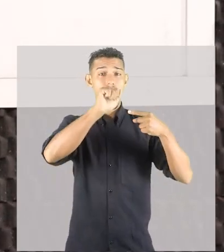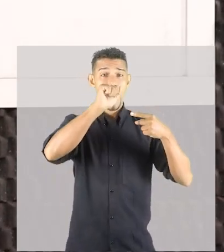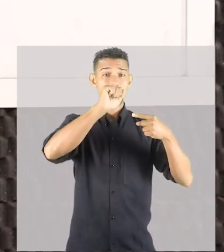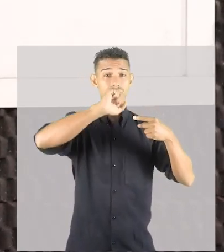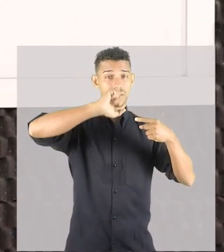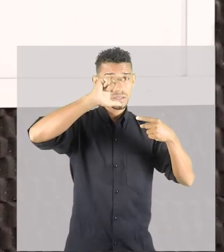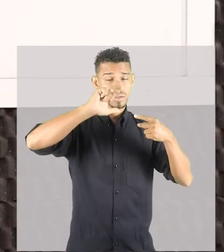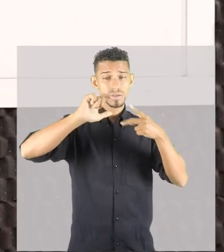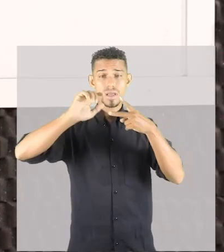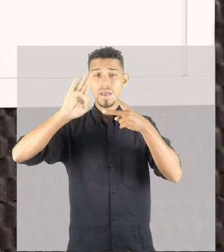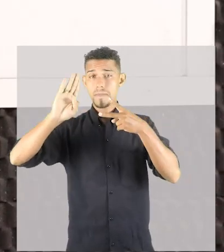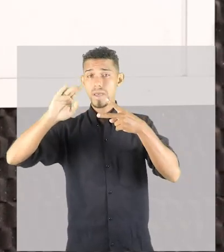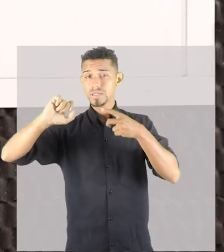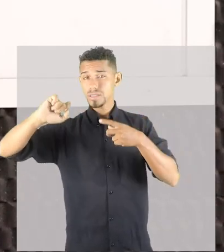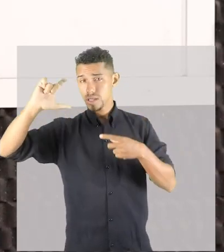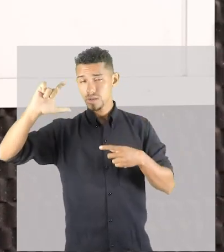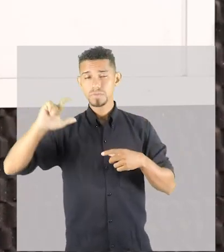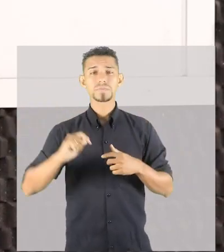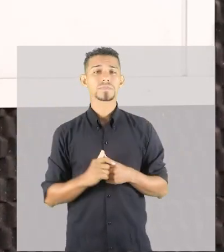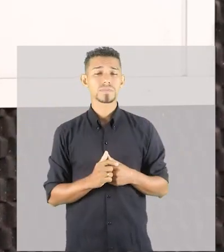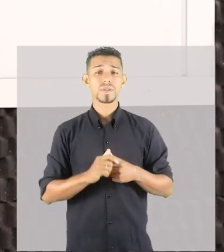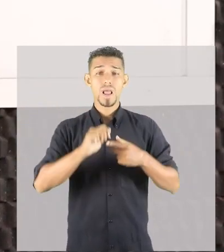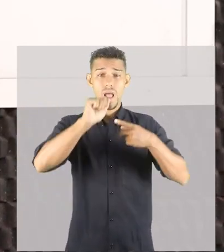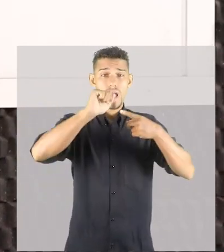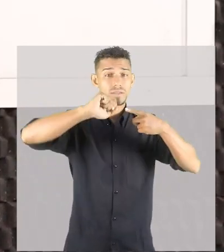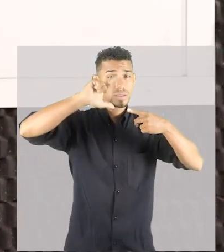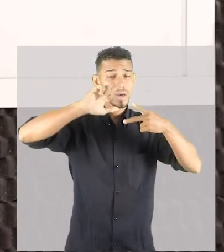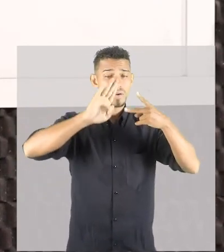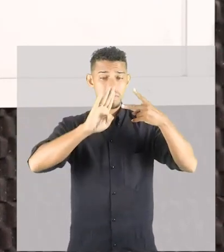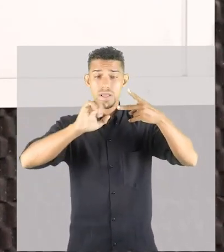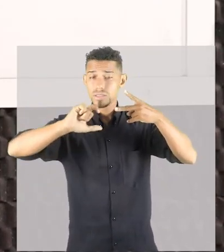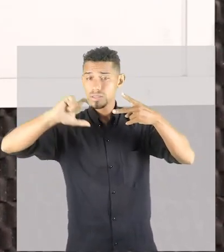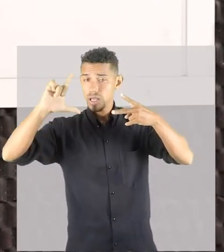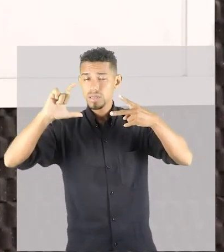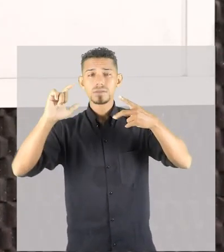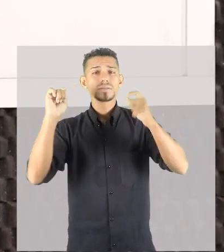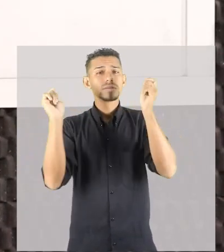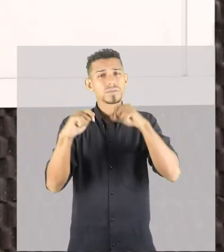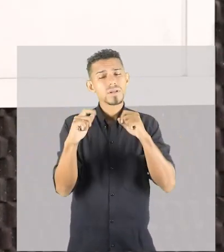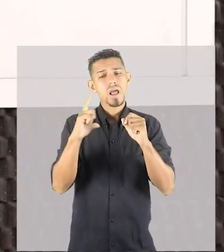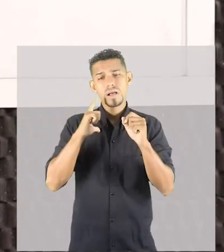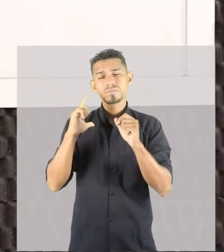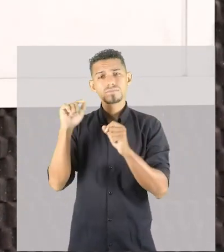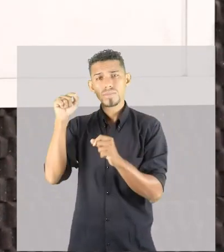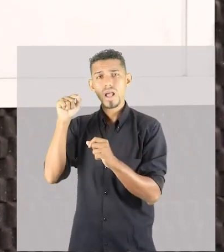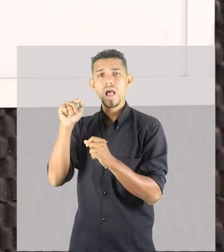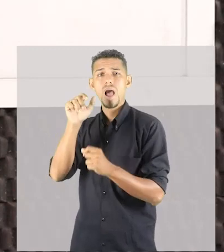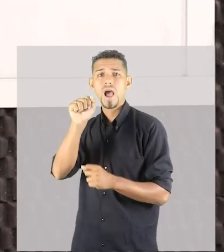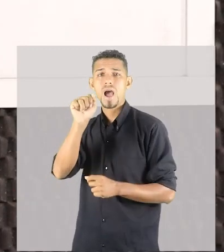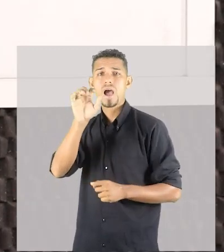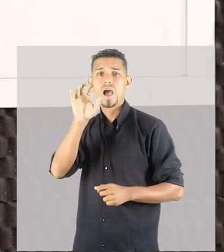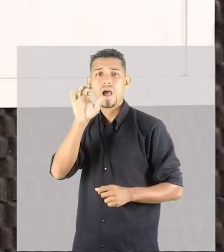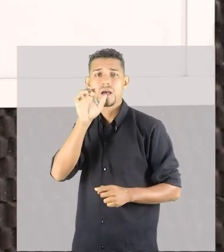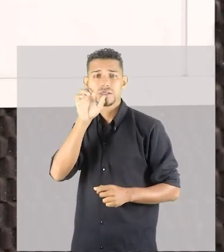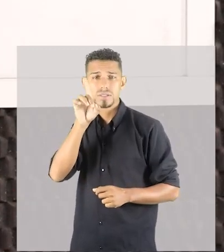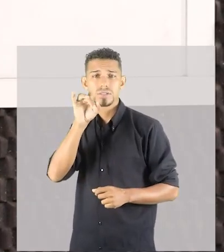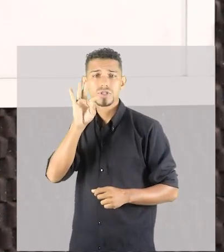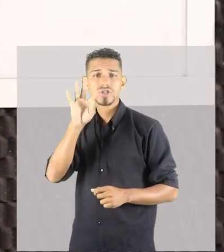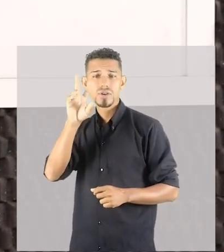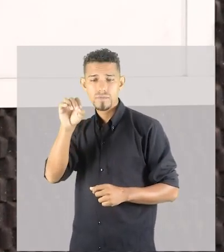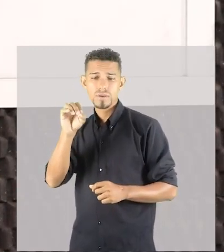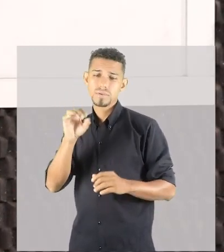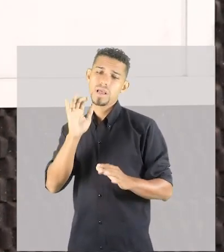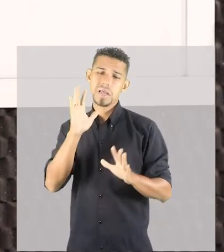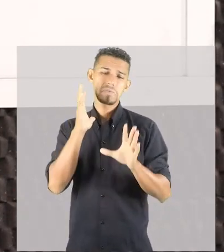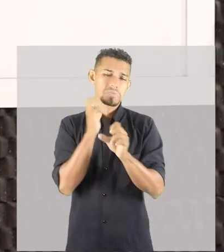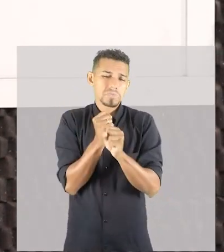bezão. Azão e bezão têm efeito aditivo e acrescentam à planta 0,15 metros, que vai corresponder